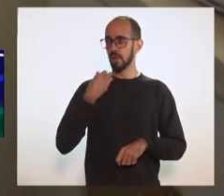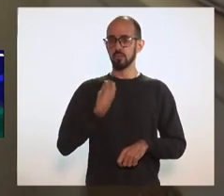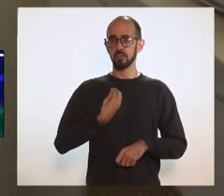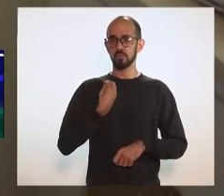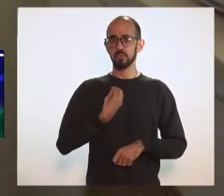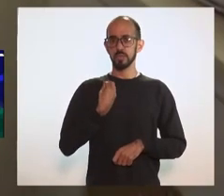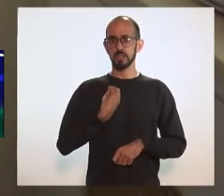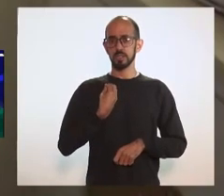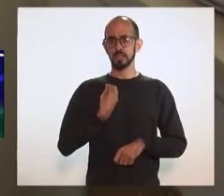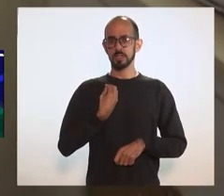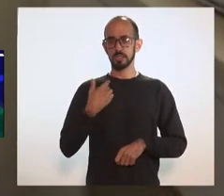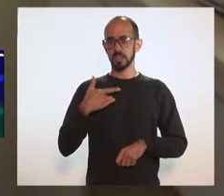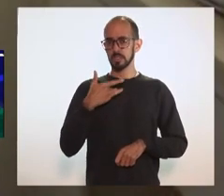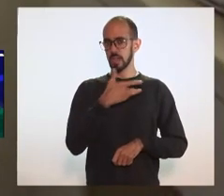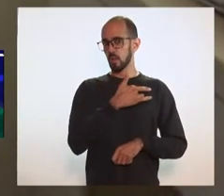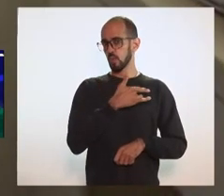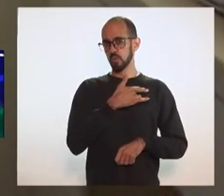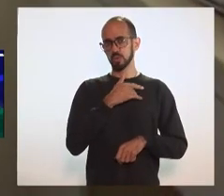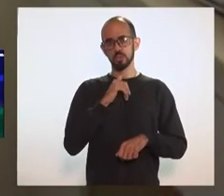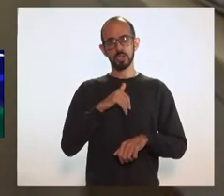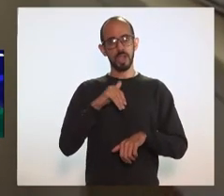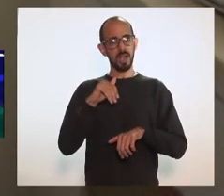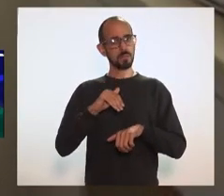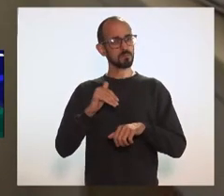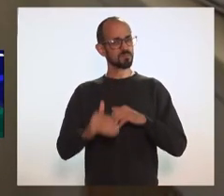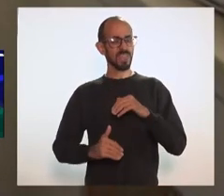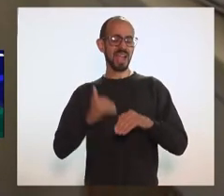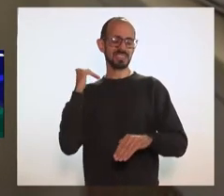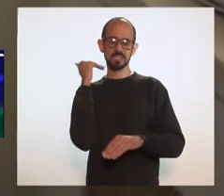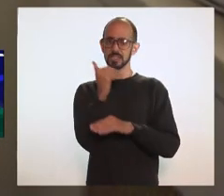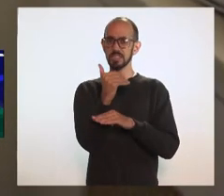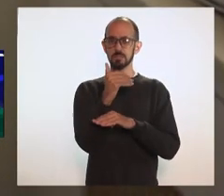saúde está acima de qualquer questão,